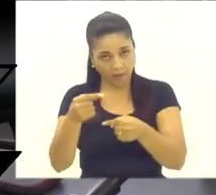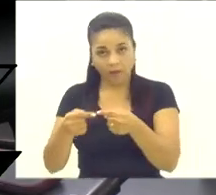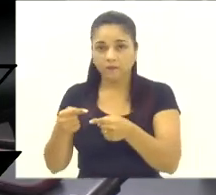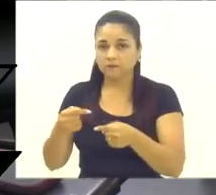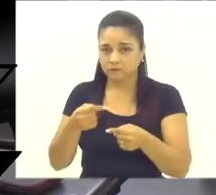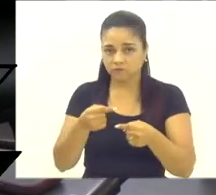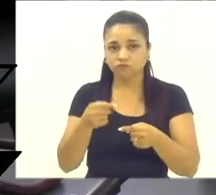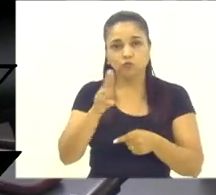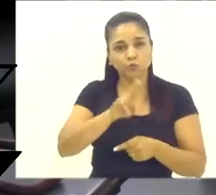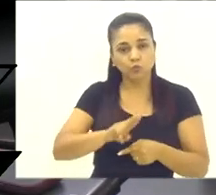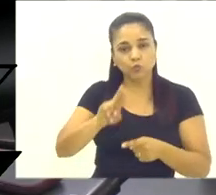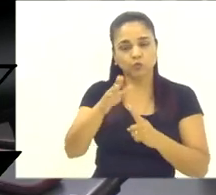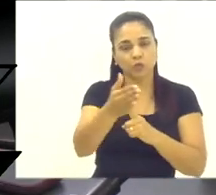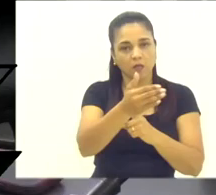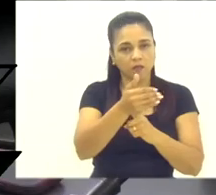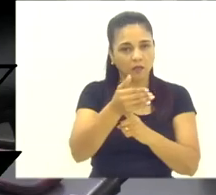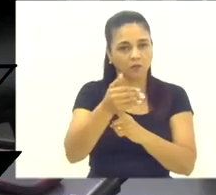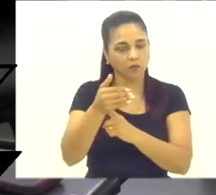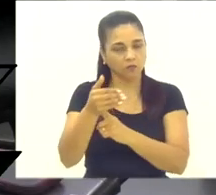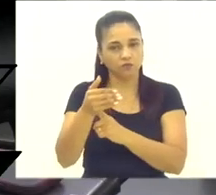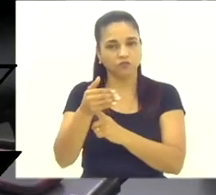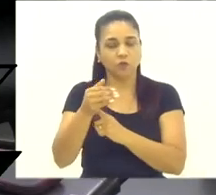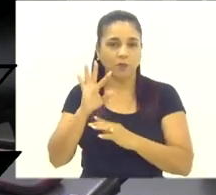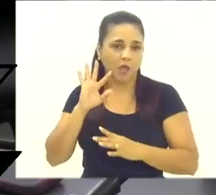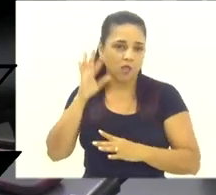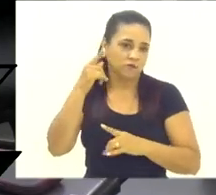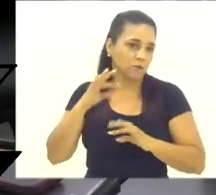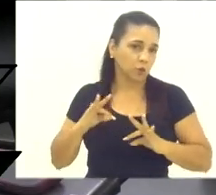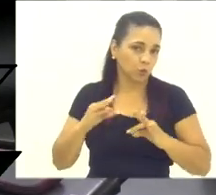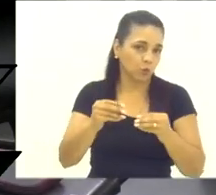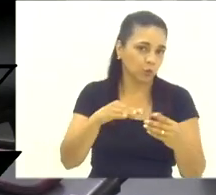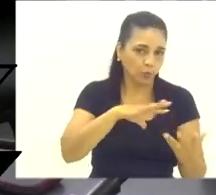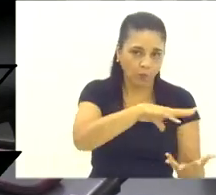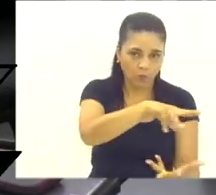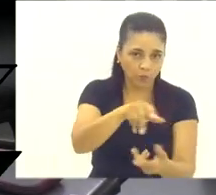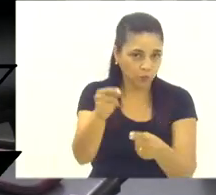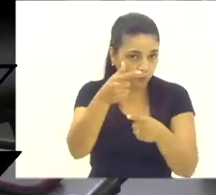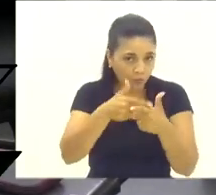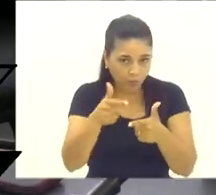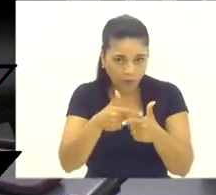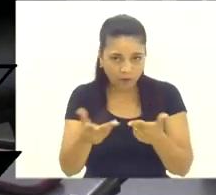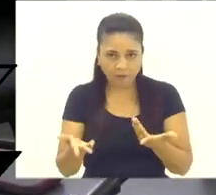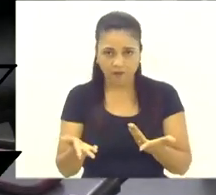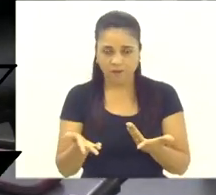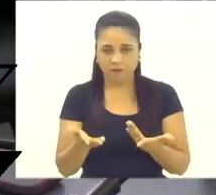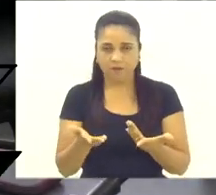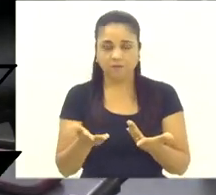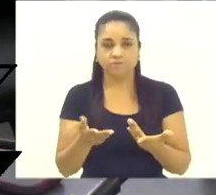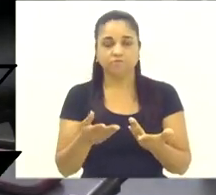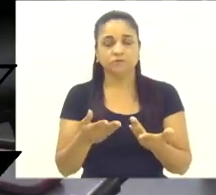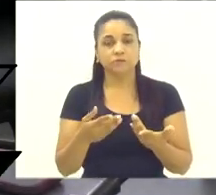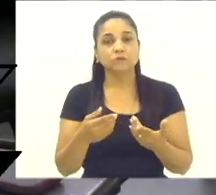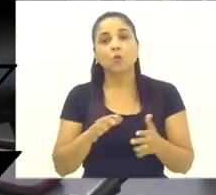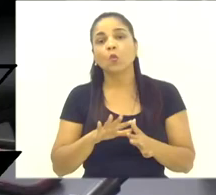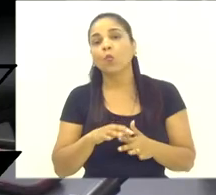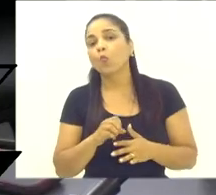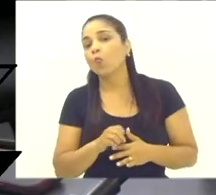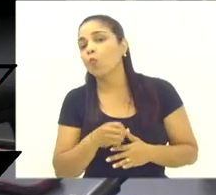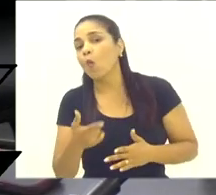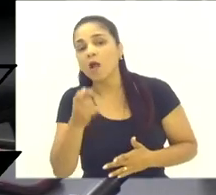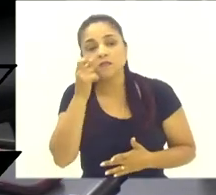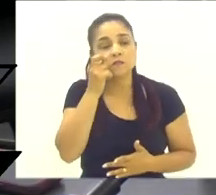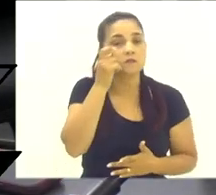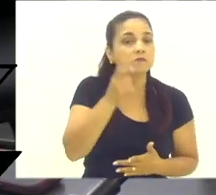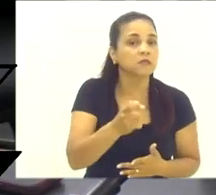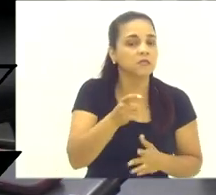o uso das tecnologias para resolver todos os problemas do mundo quando é isso quais são os interesses